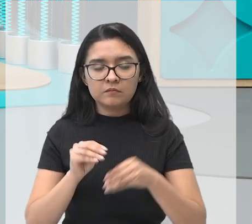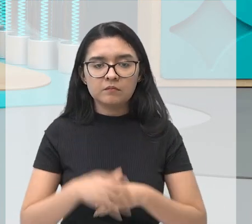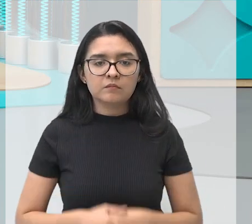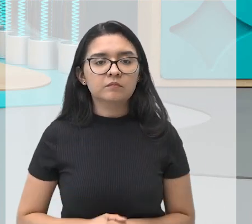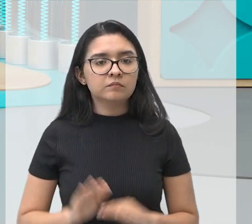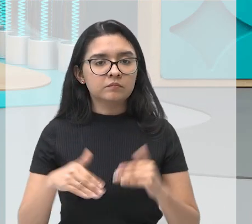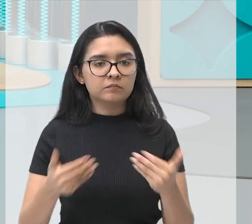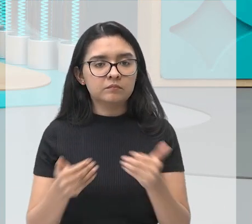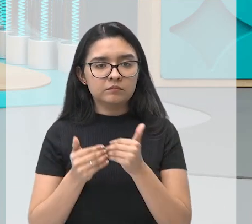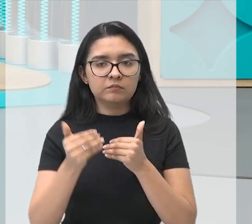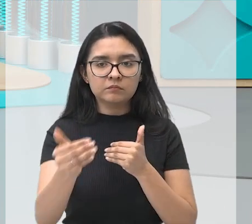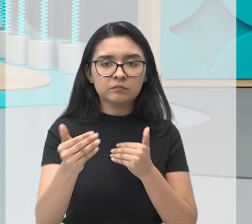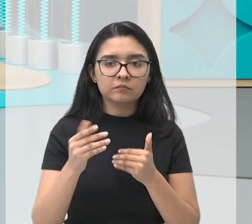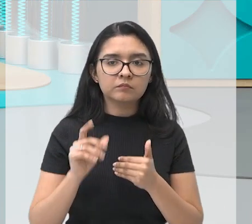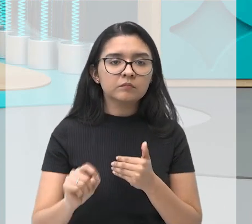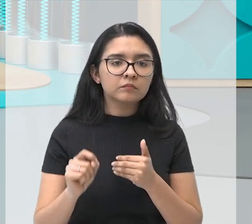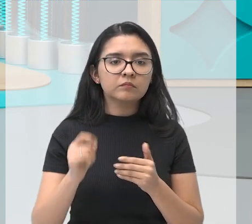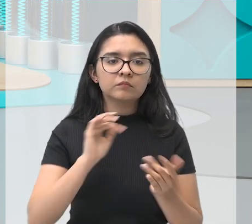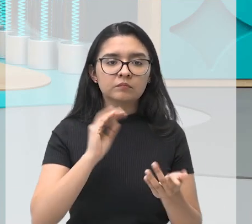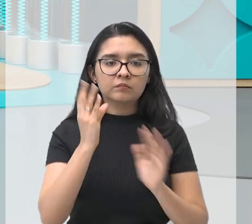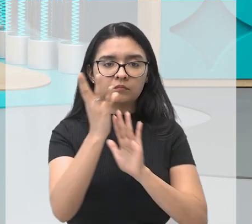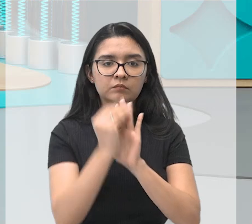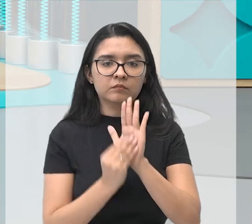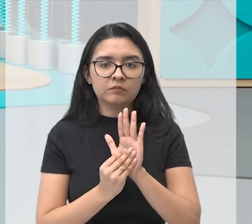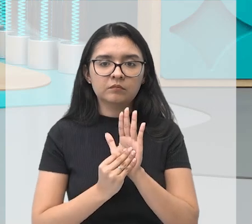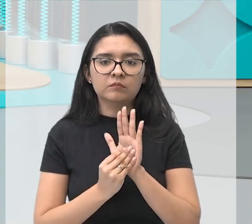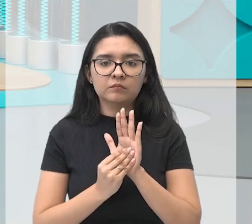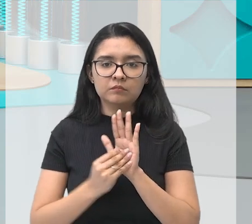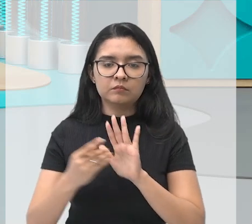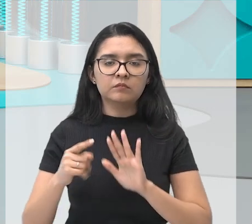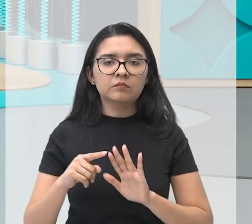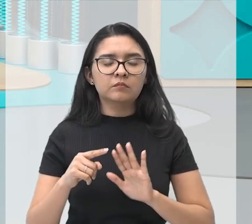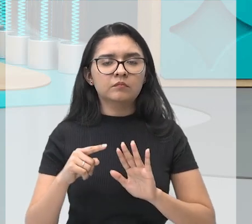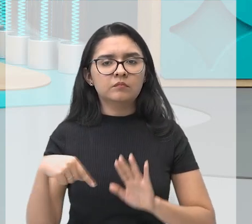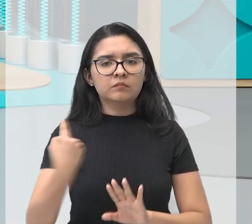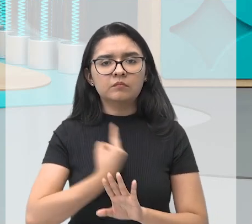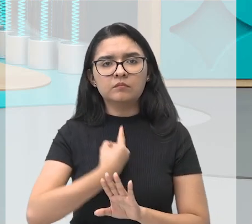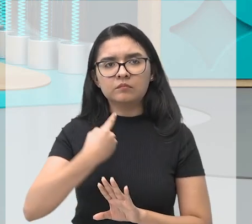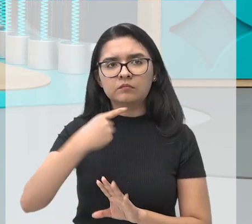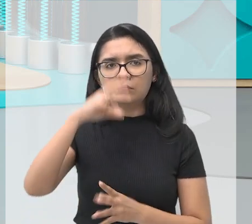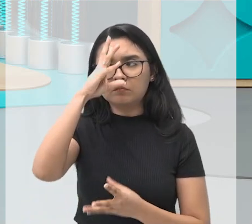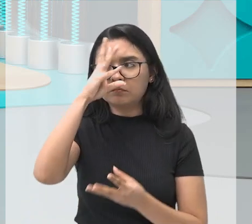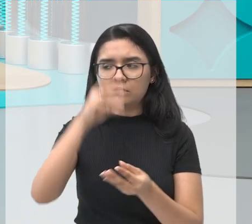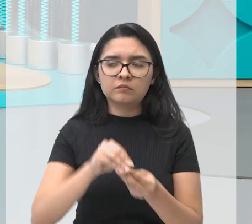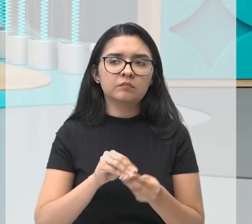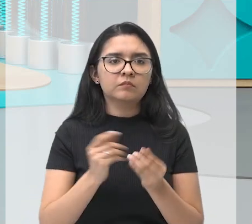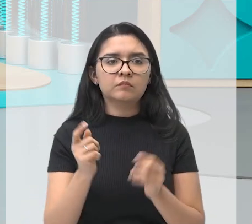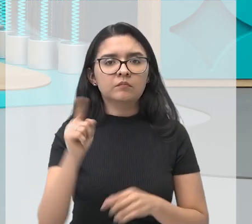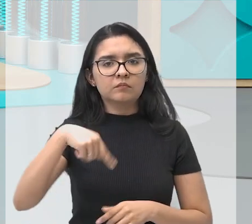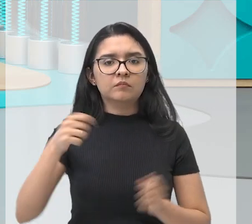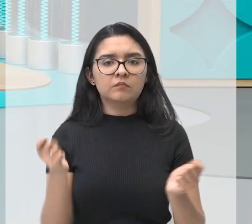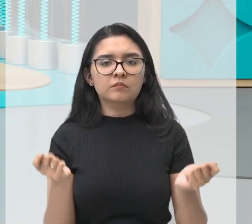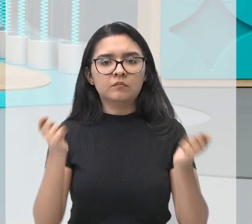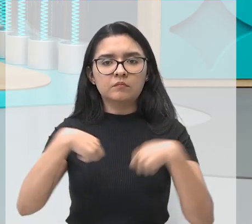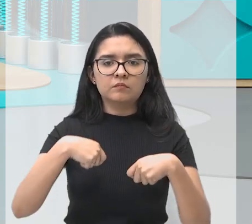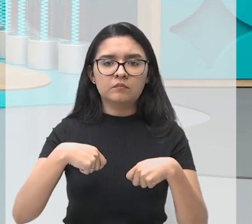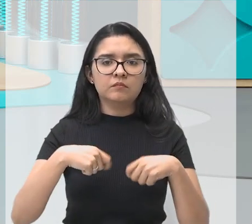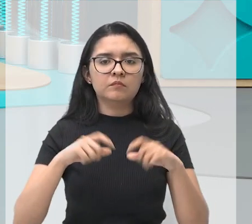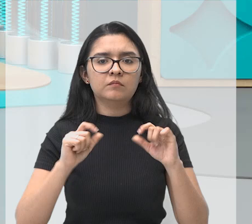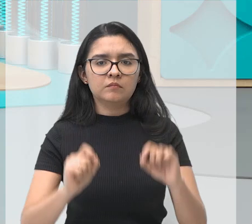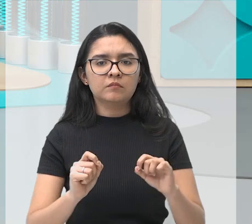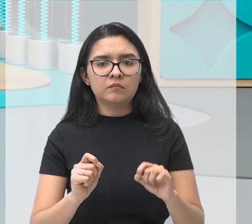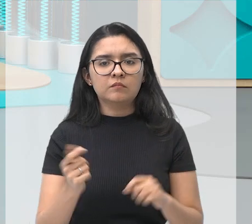a gente dá seguimento no conteúdo, entendendo que a flexibilidade é a capacidade de